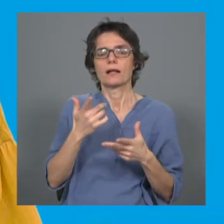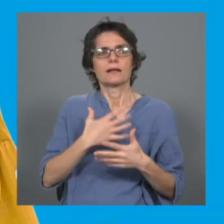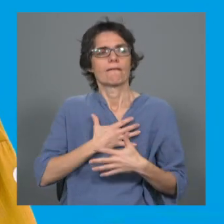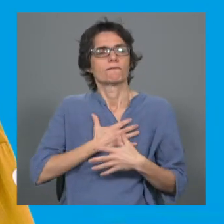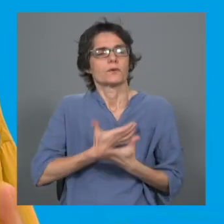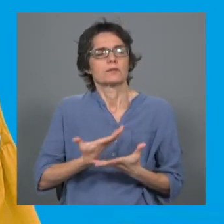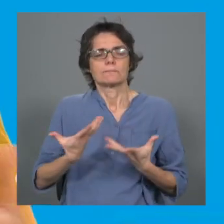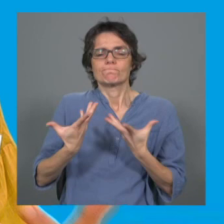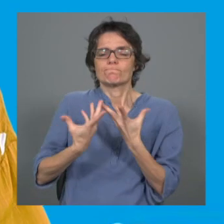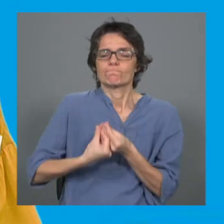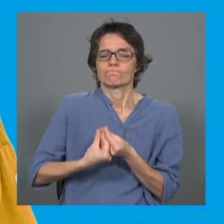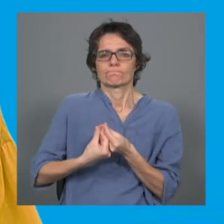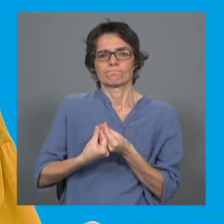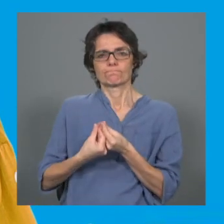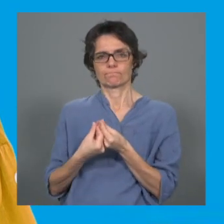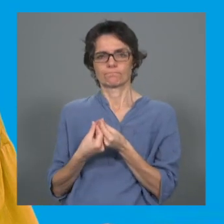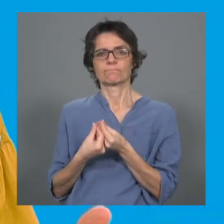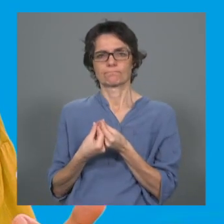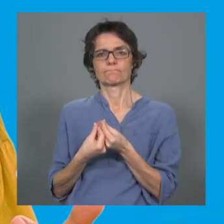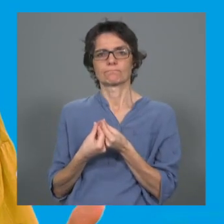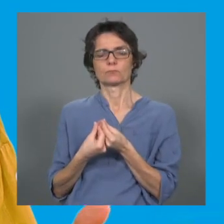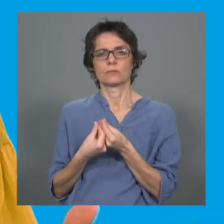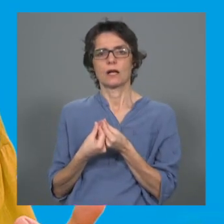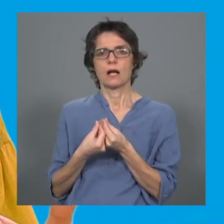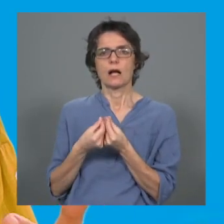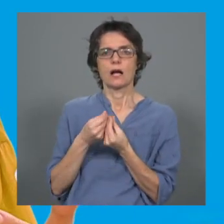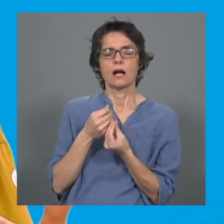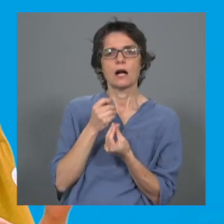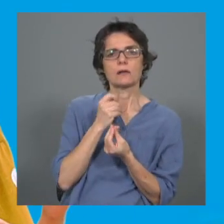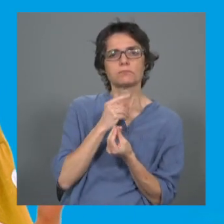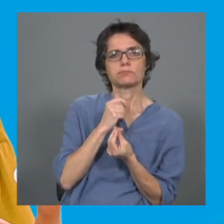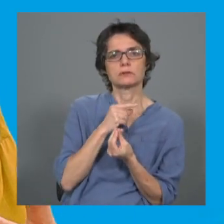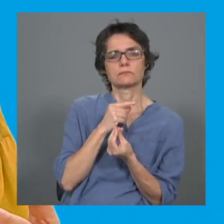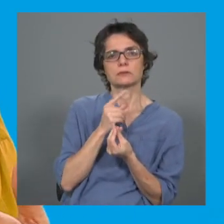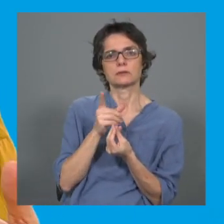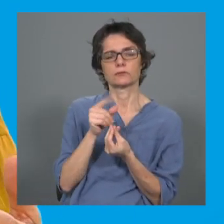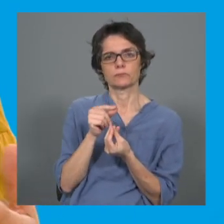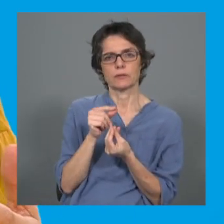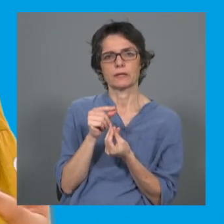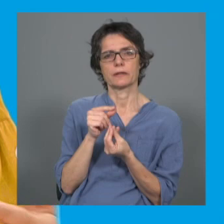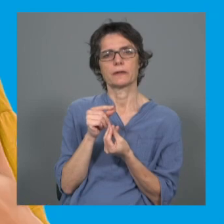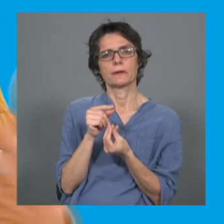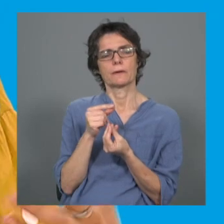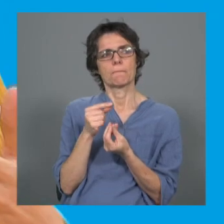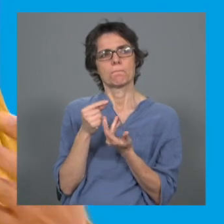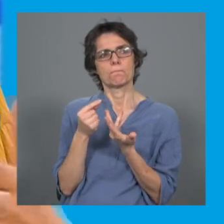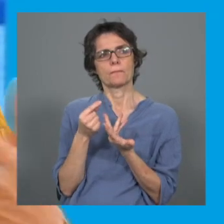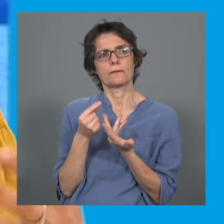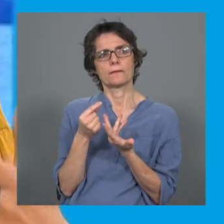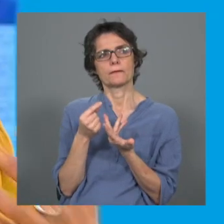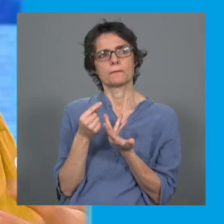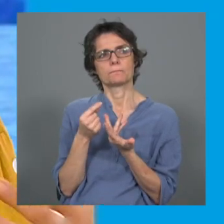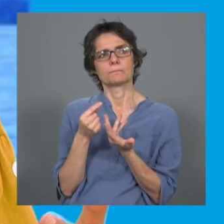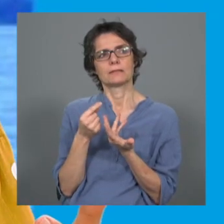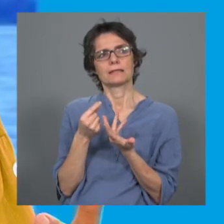comunhão, a questão de se ter refletido sem haver uma questão de ter receio das hierarquias